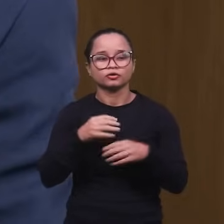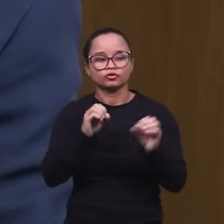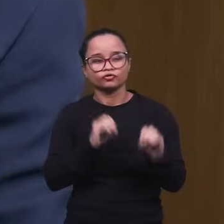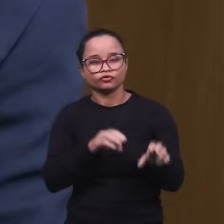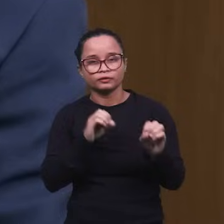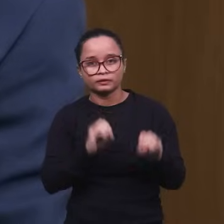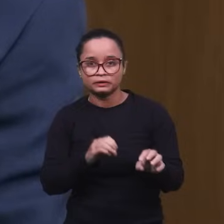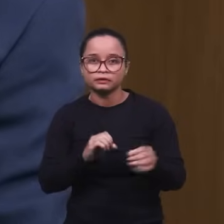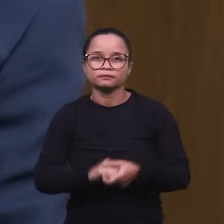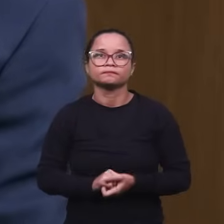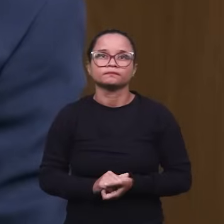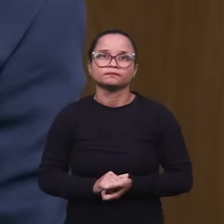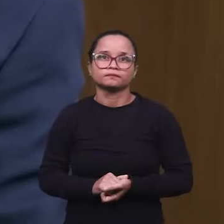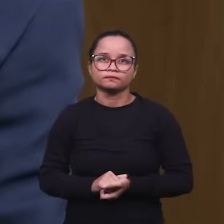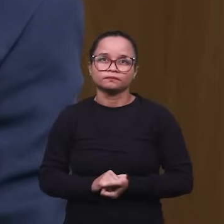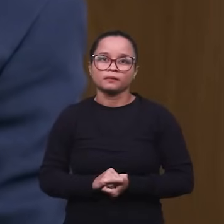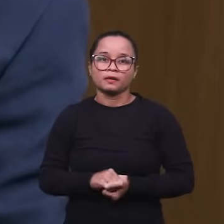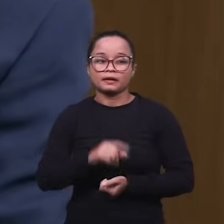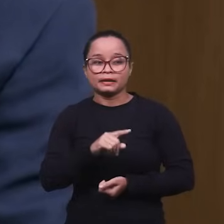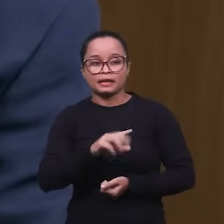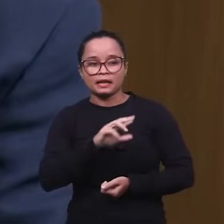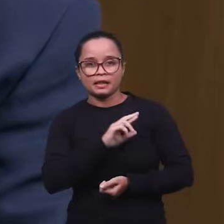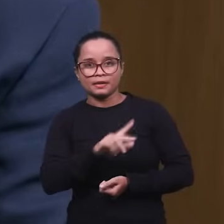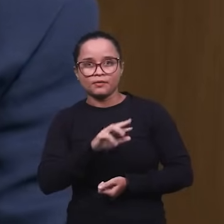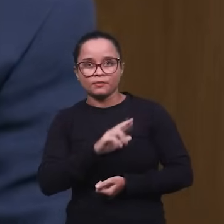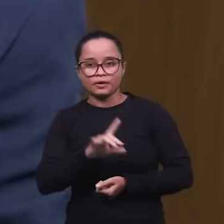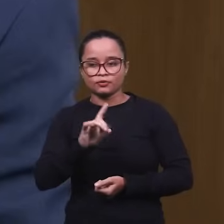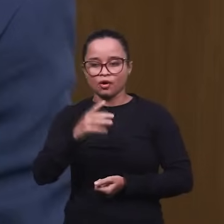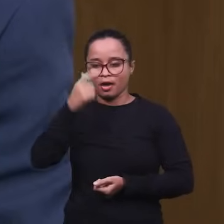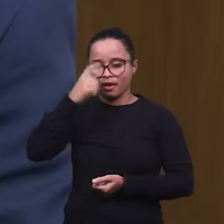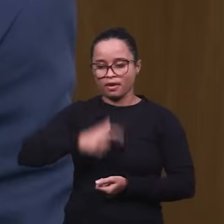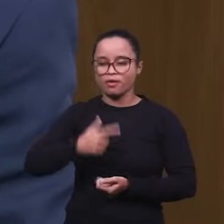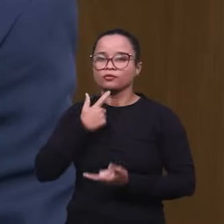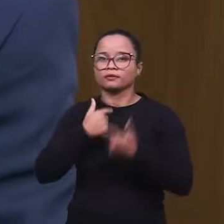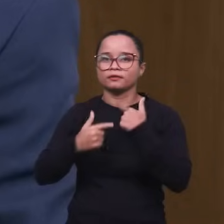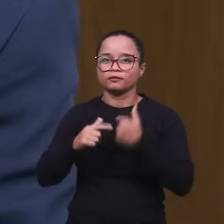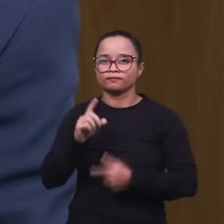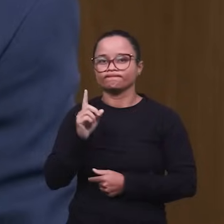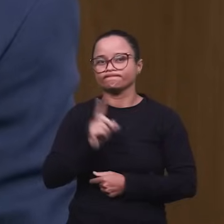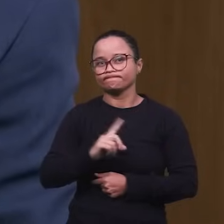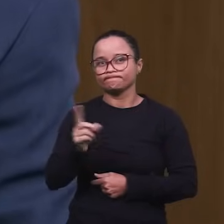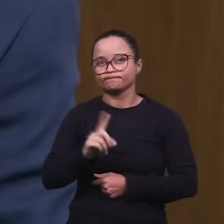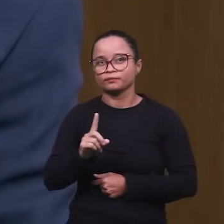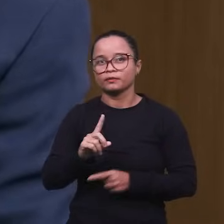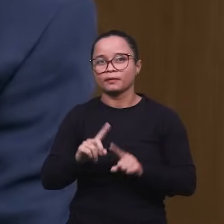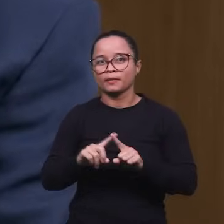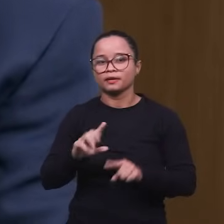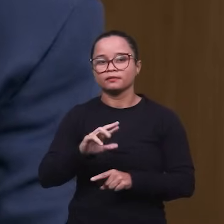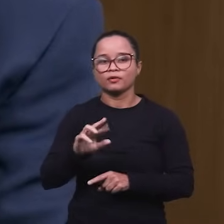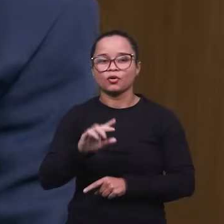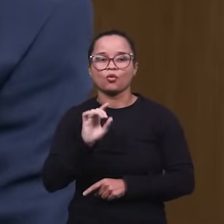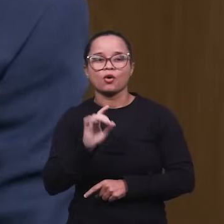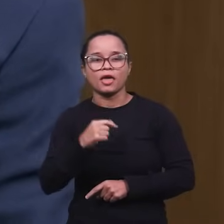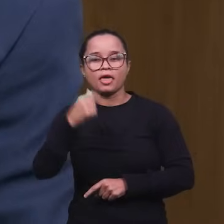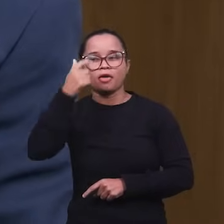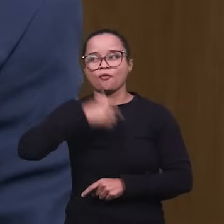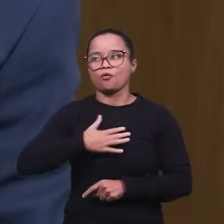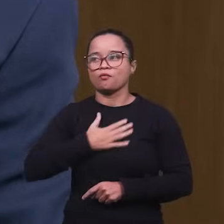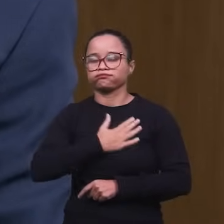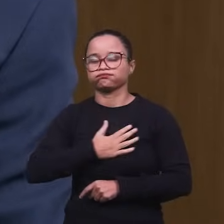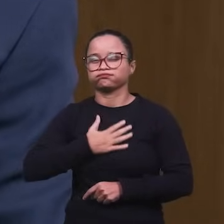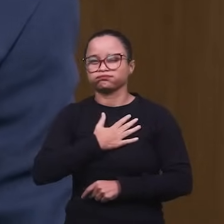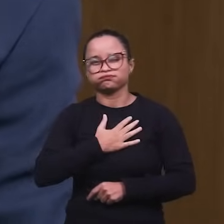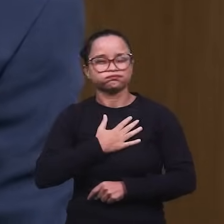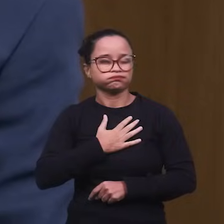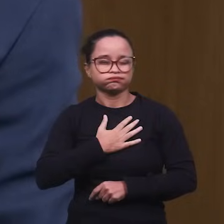de educá-los, ensinando que não é só o que eu quero, né? Não é só o que eu quero, não é só o que eu gosto, não é